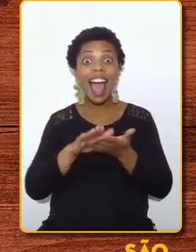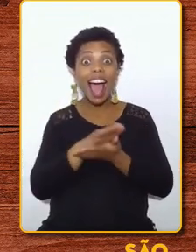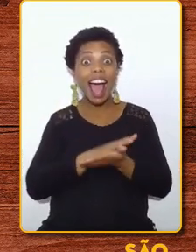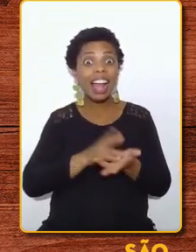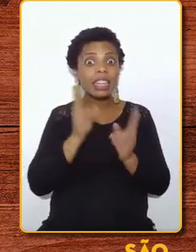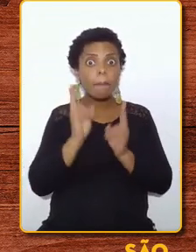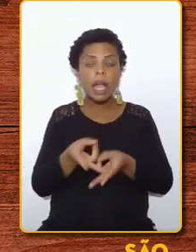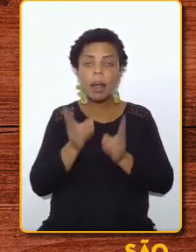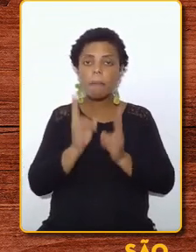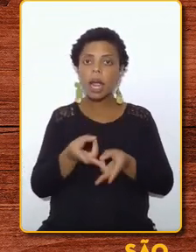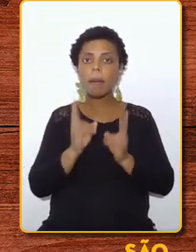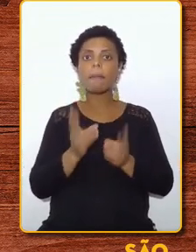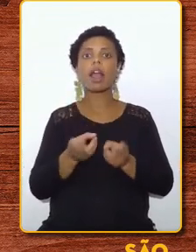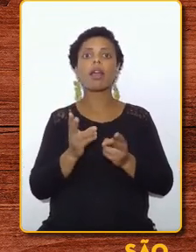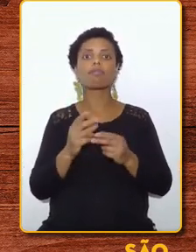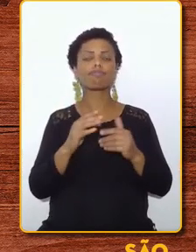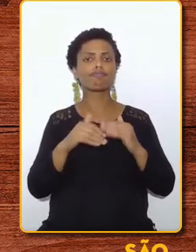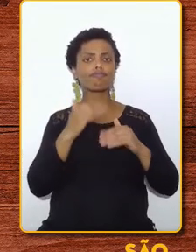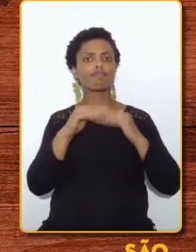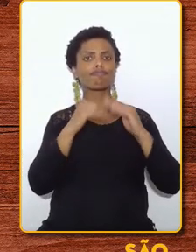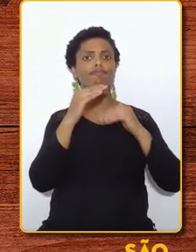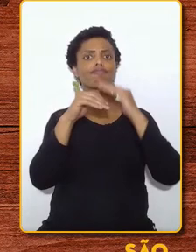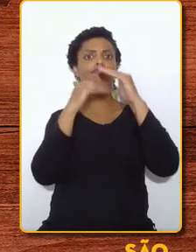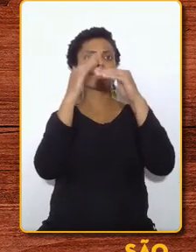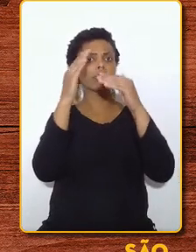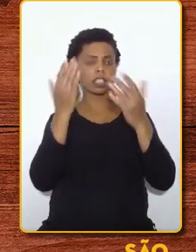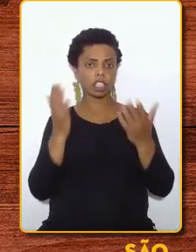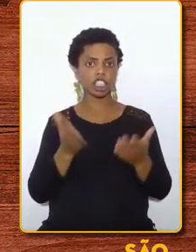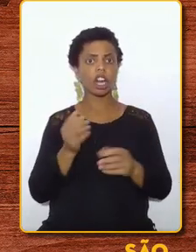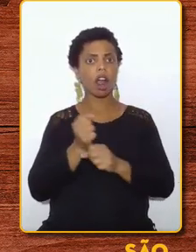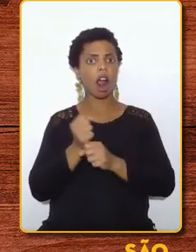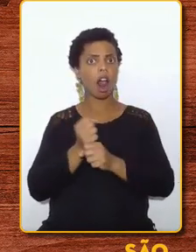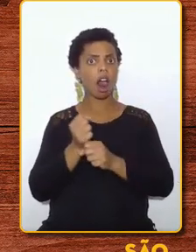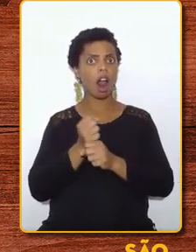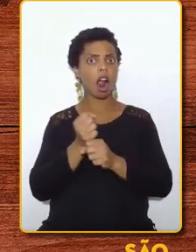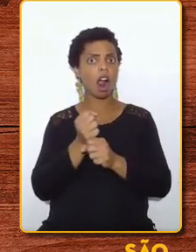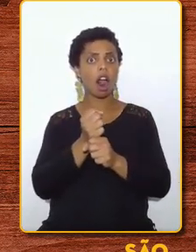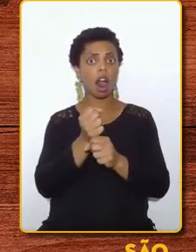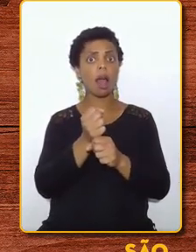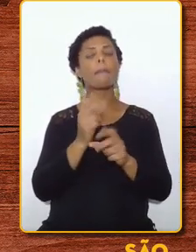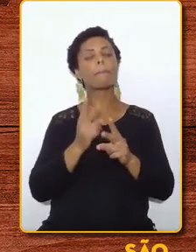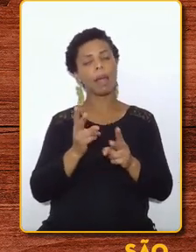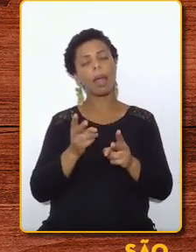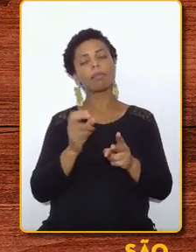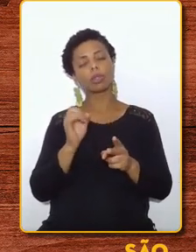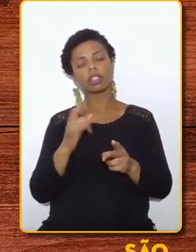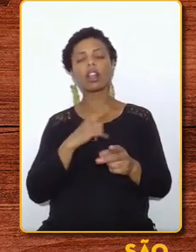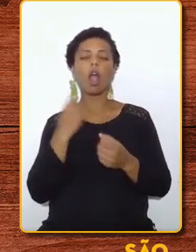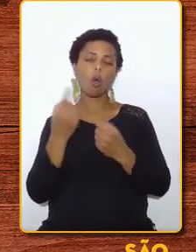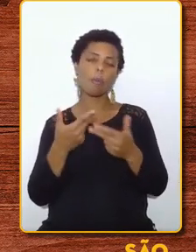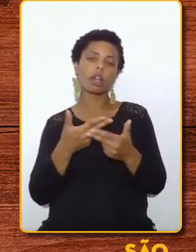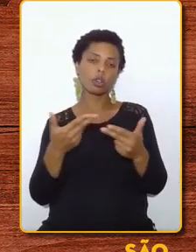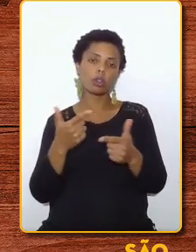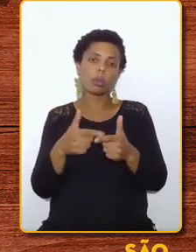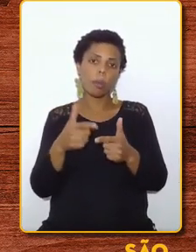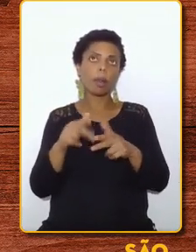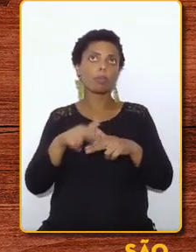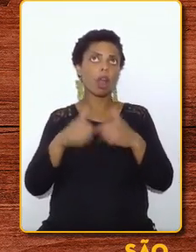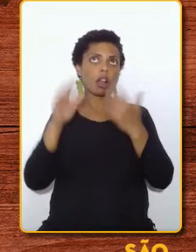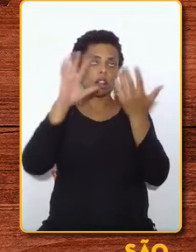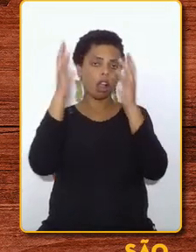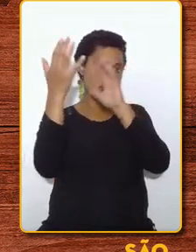alguns anos aí específicos de crise climática. Quer dizer com isso que essa